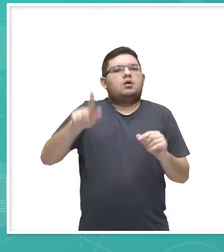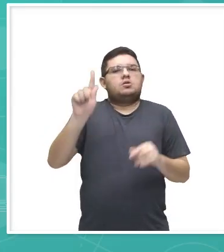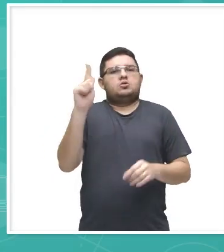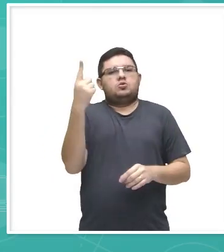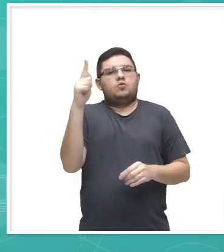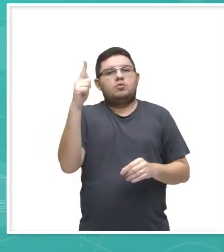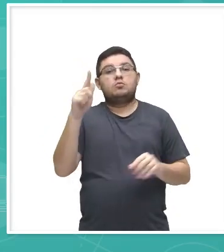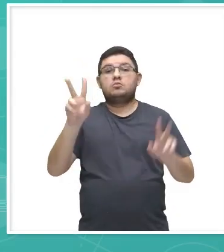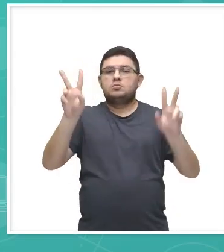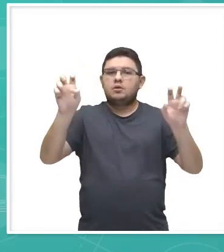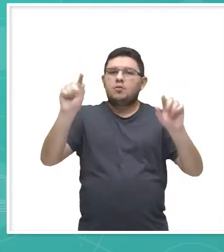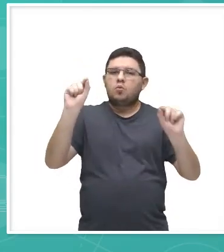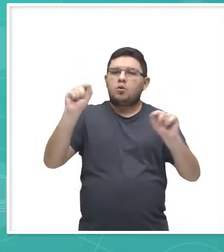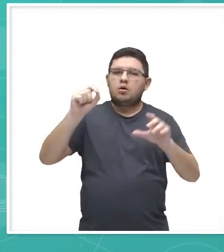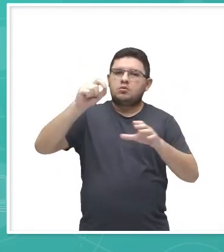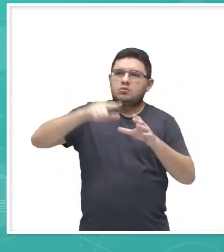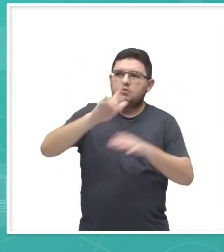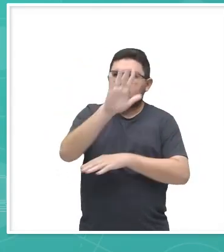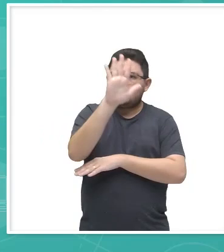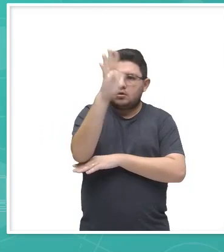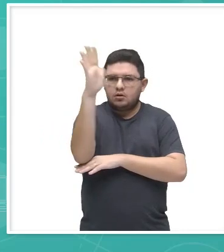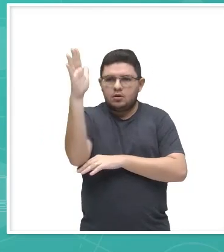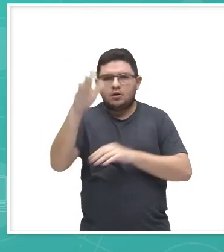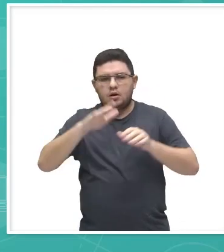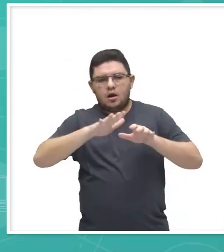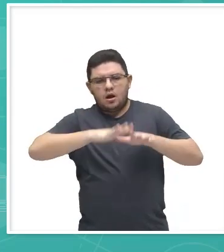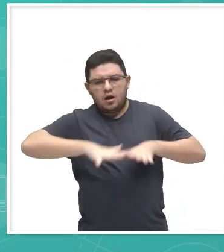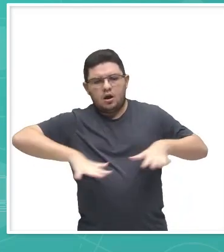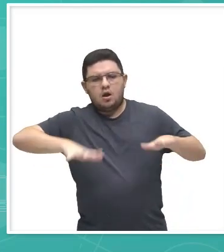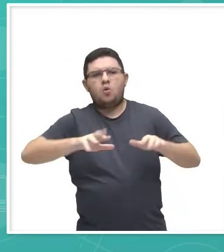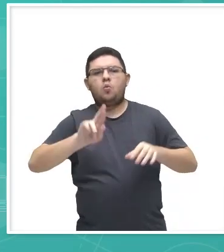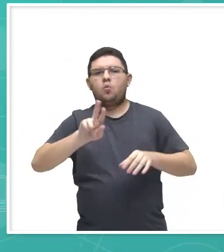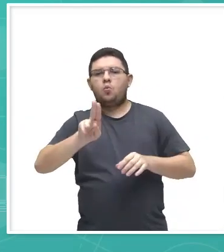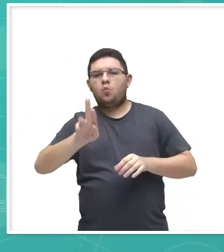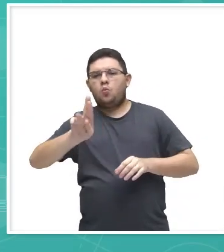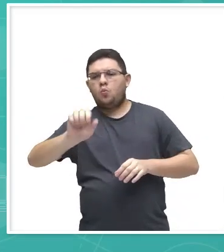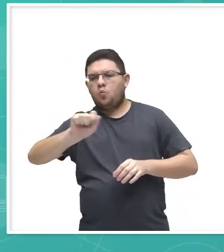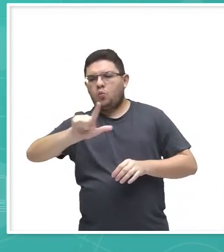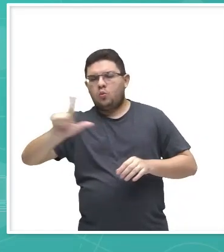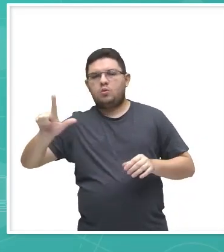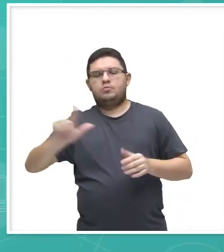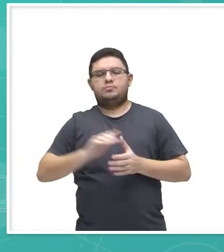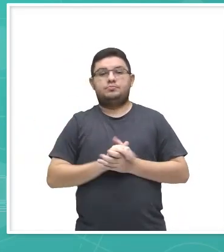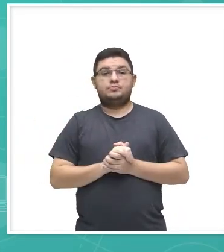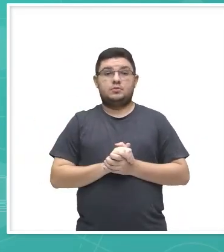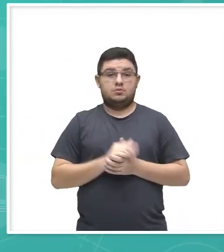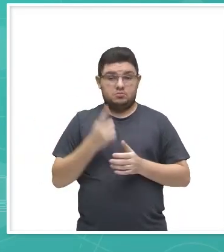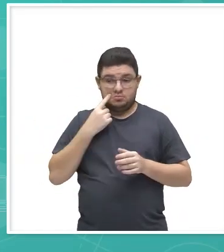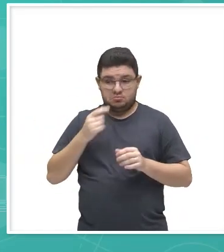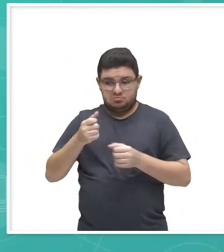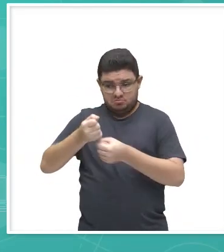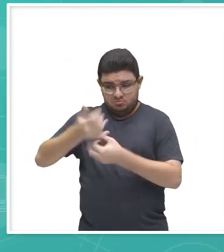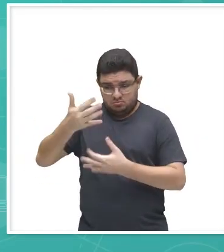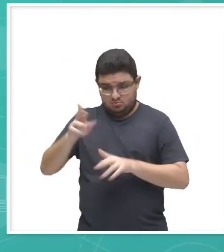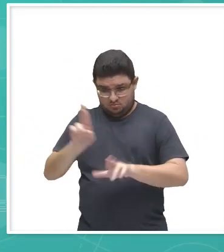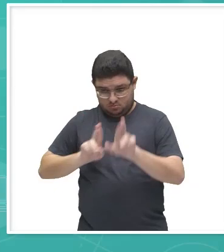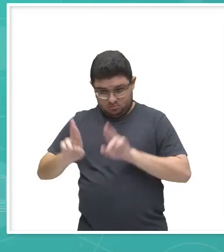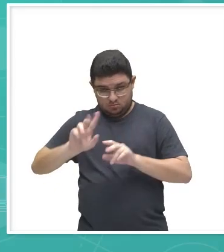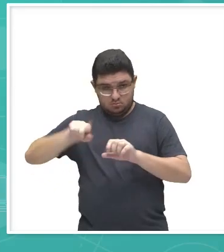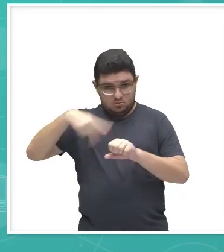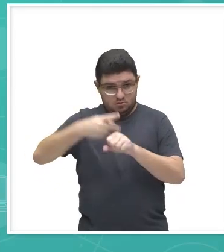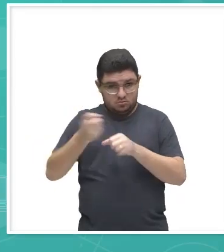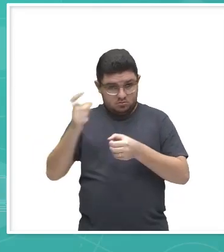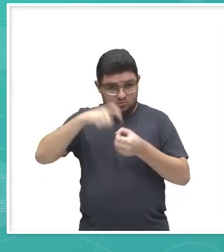o meio rural. Então, vou estar aqui aguardando as respostas de vocês, acompanhando. Daqui a pouco eu retorno para fazer aí a correção juntamente com